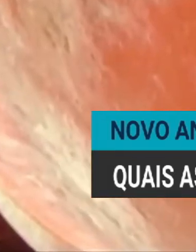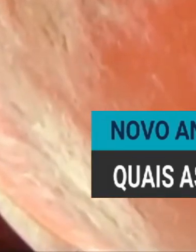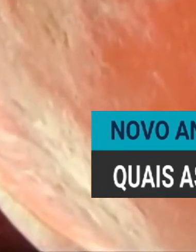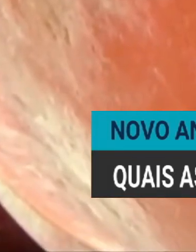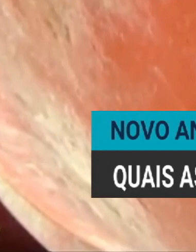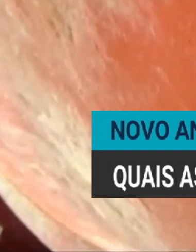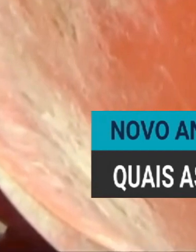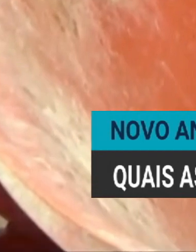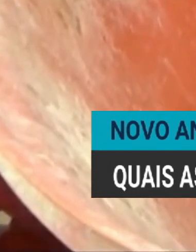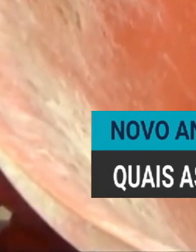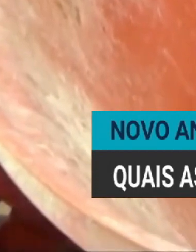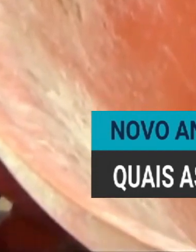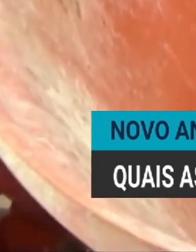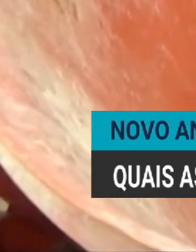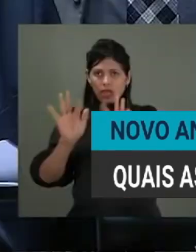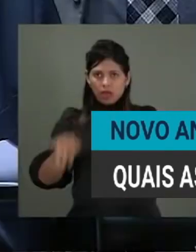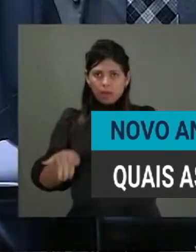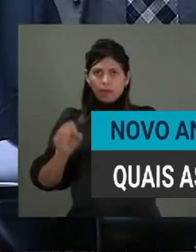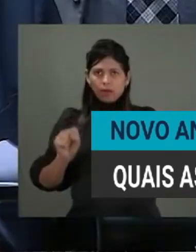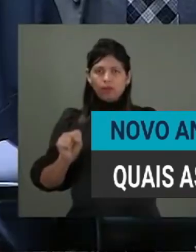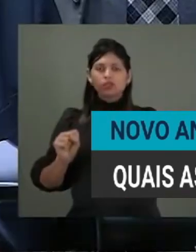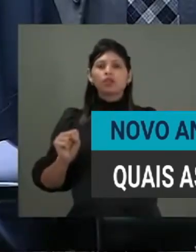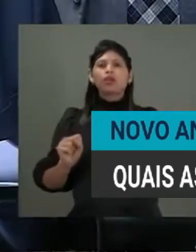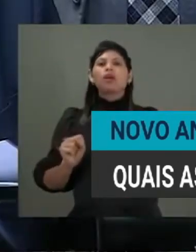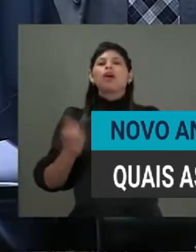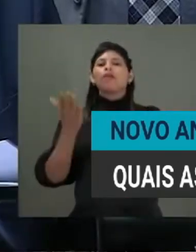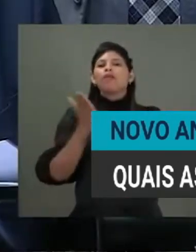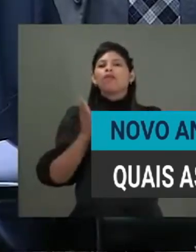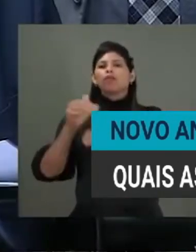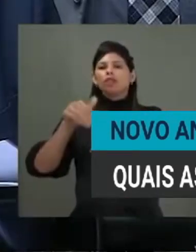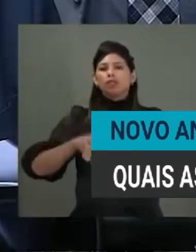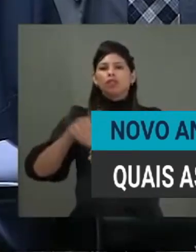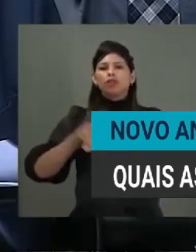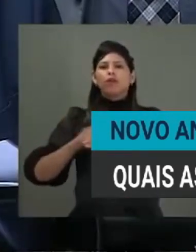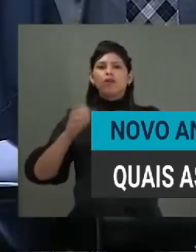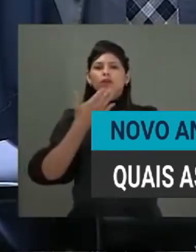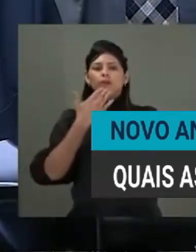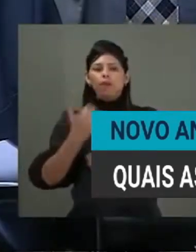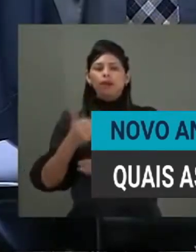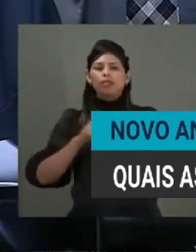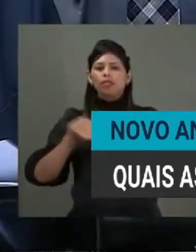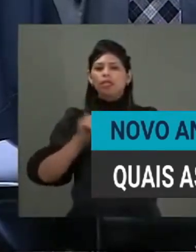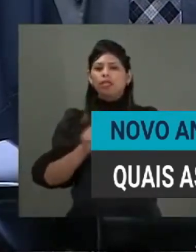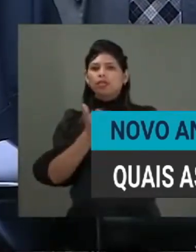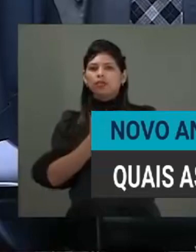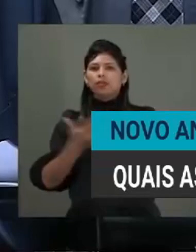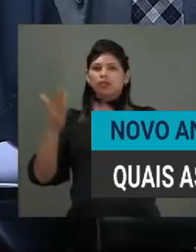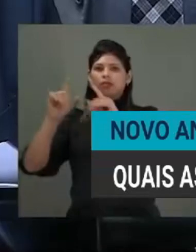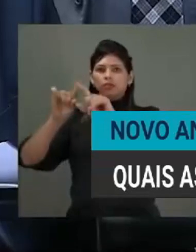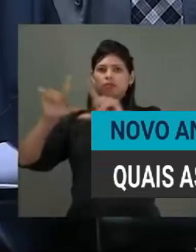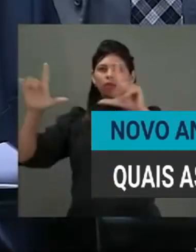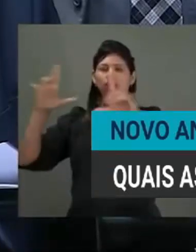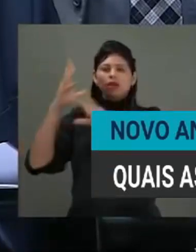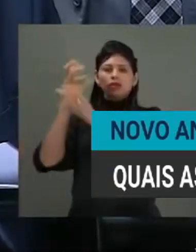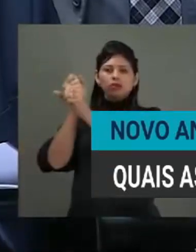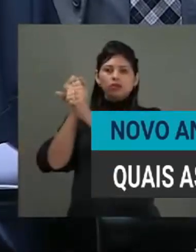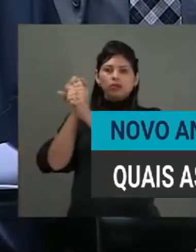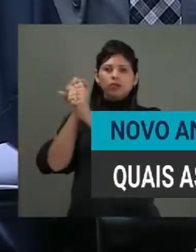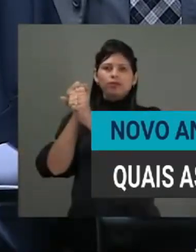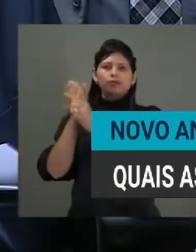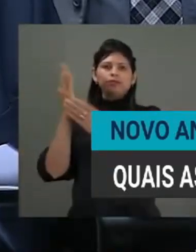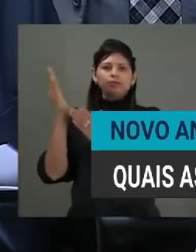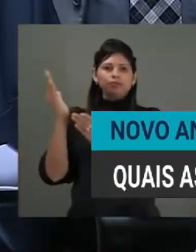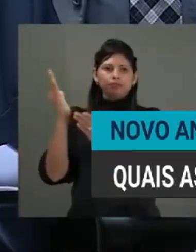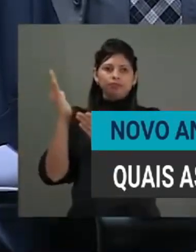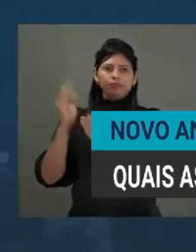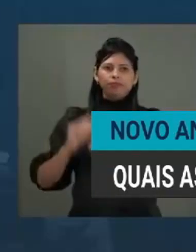agricultura depois nós temos aí a regulamentação da Lei da da da reforma tributária